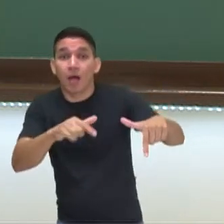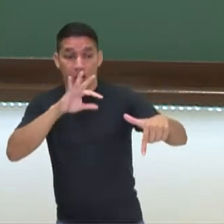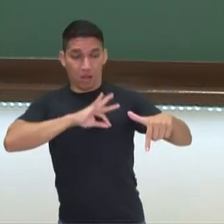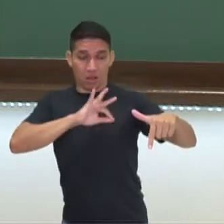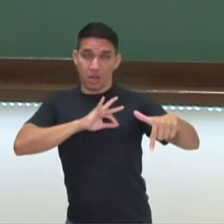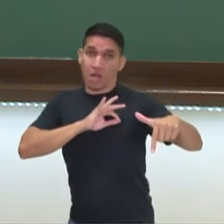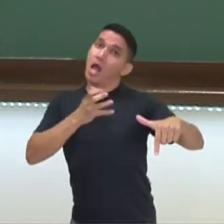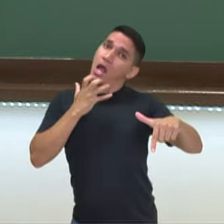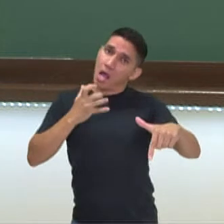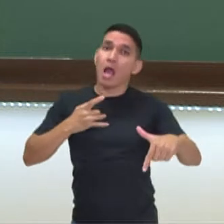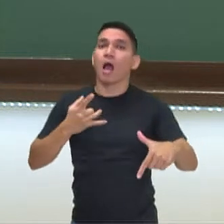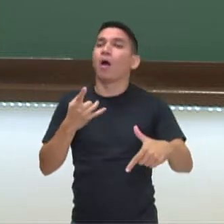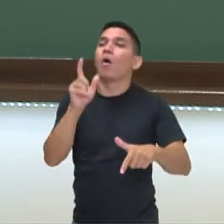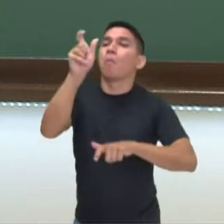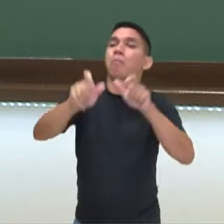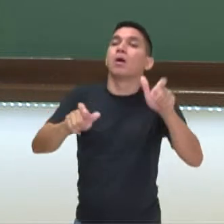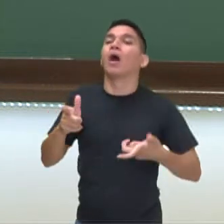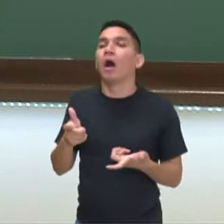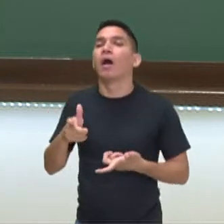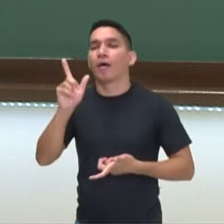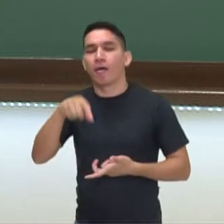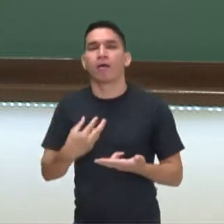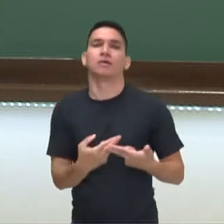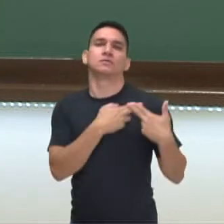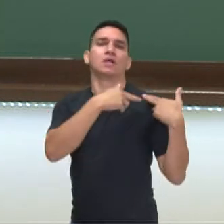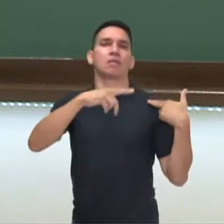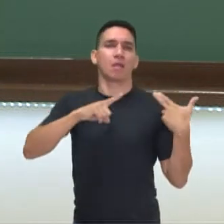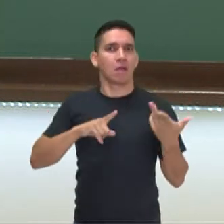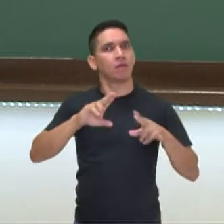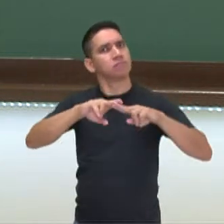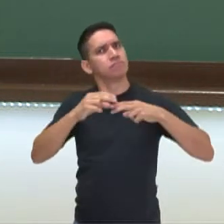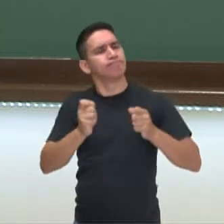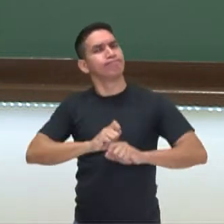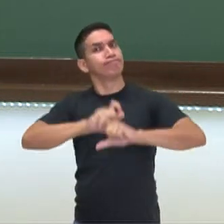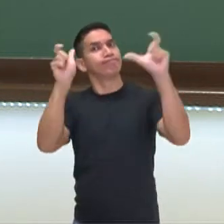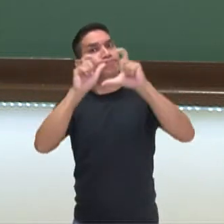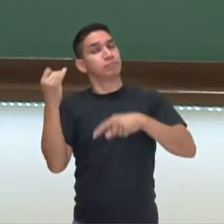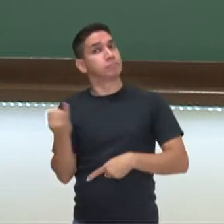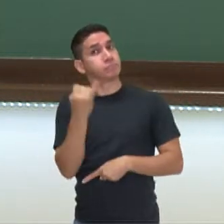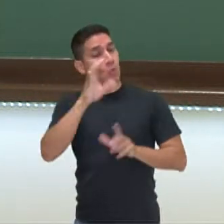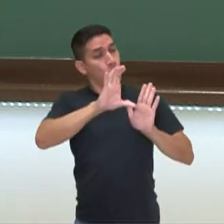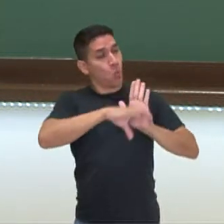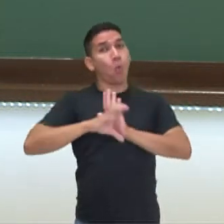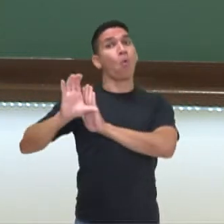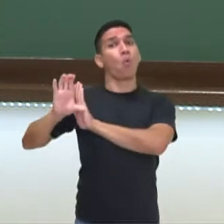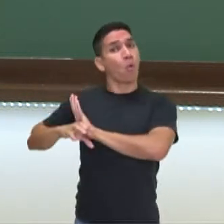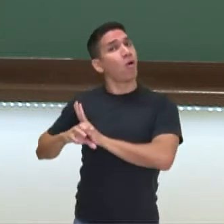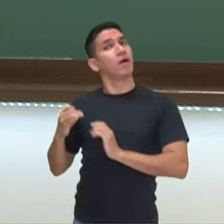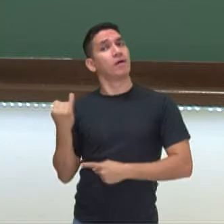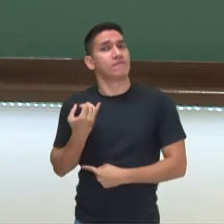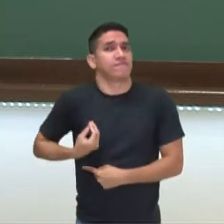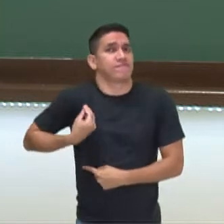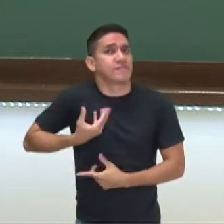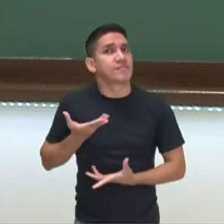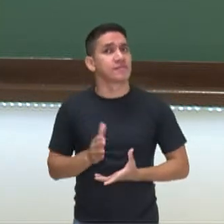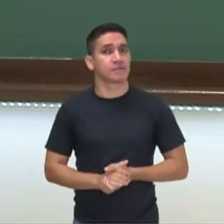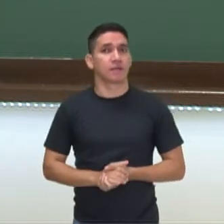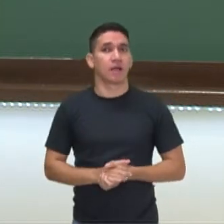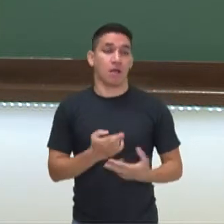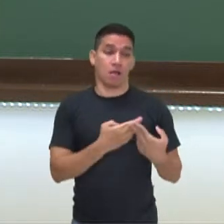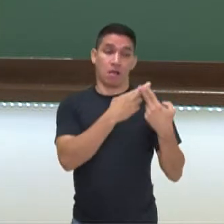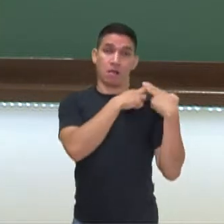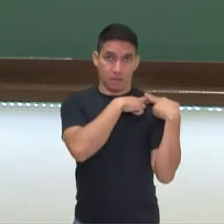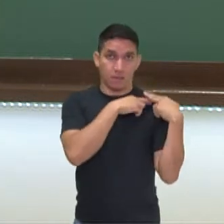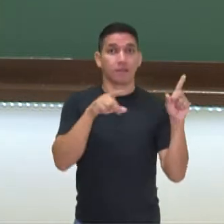pessoas compromissadas, pessoas responsáveis. Olha a importância desses dois conceitos para a nossa vida, né?